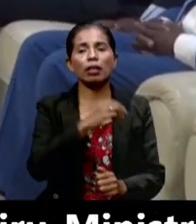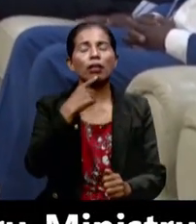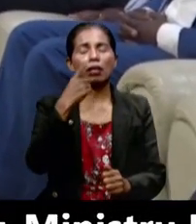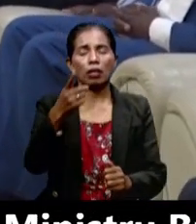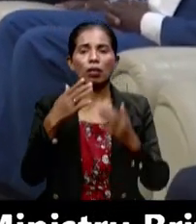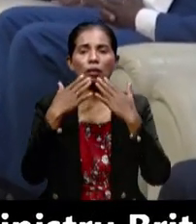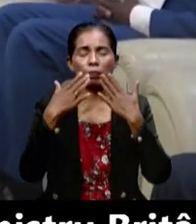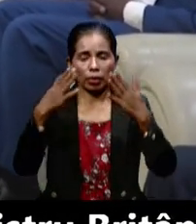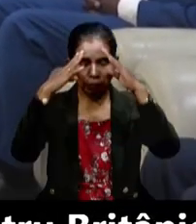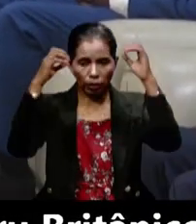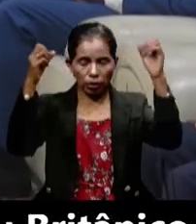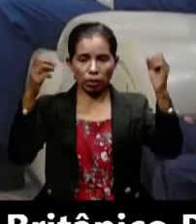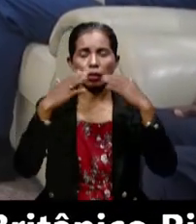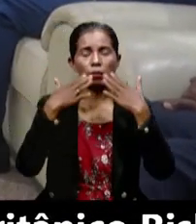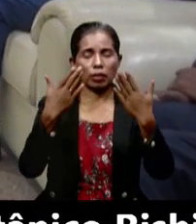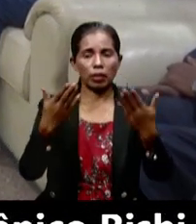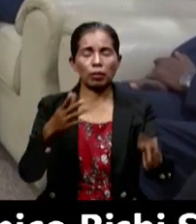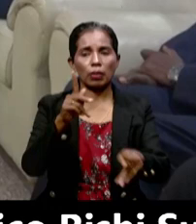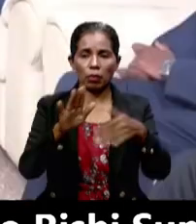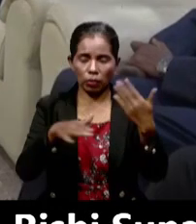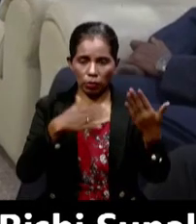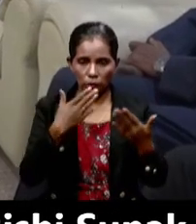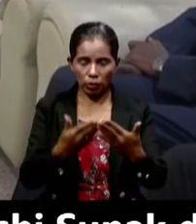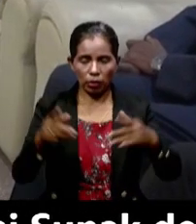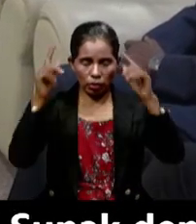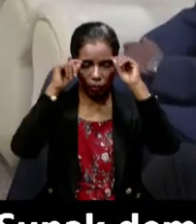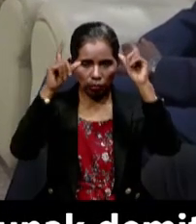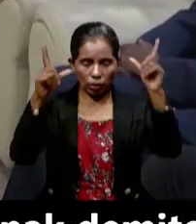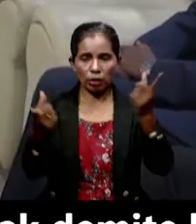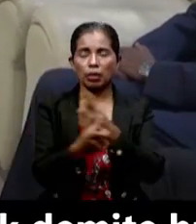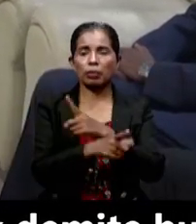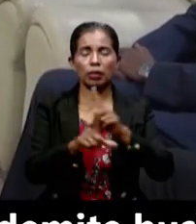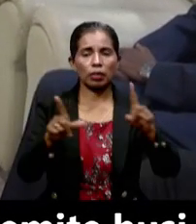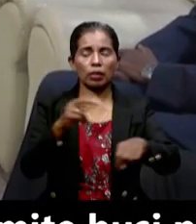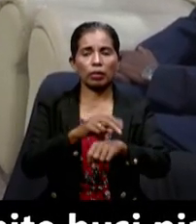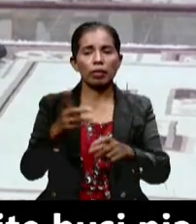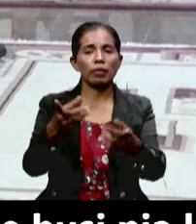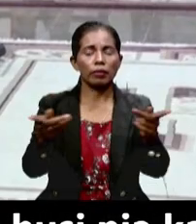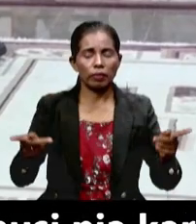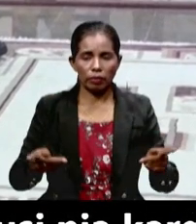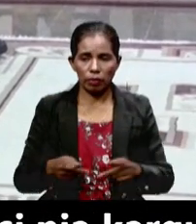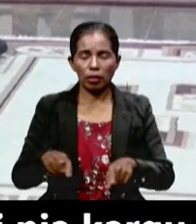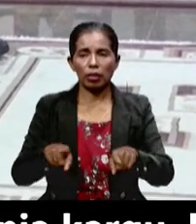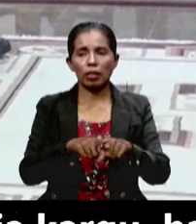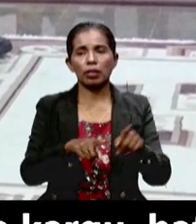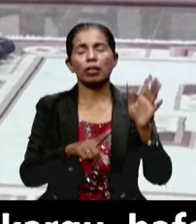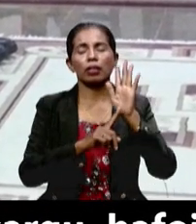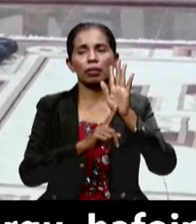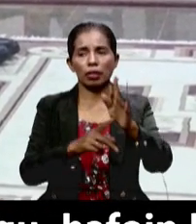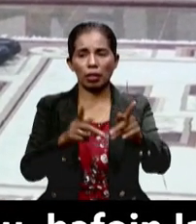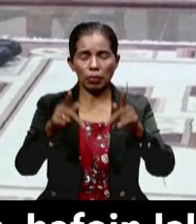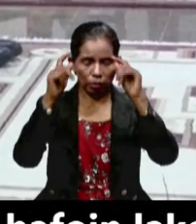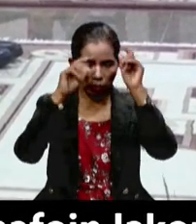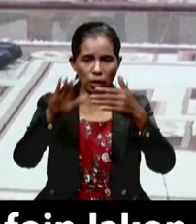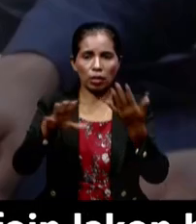a solidariedade do povo moçambicano União Timor-Leste na luta pela libertação nacional. No fato de fere saia nessa espaço para Timor-Wansira, a tua